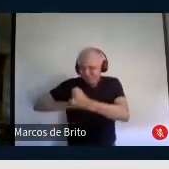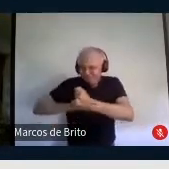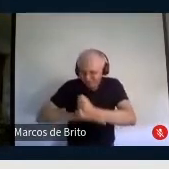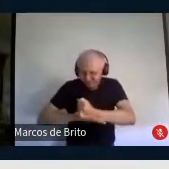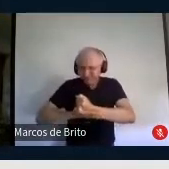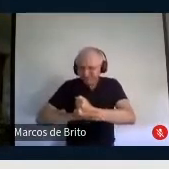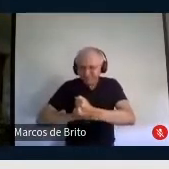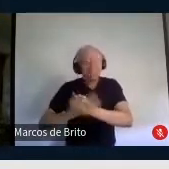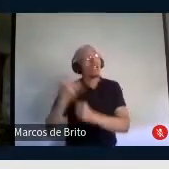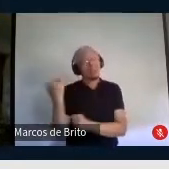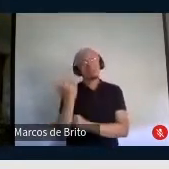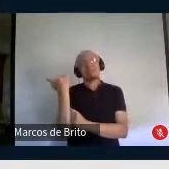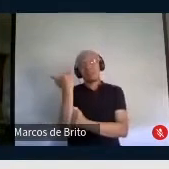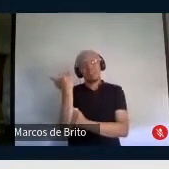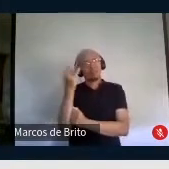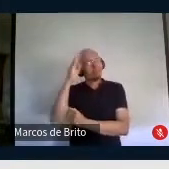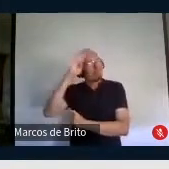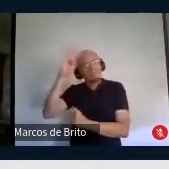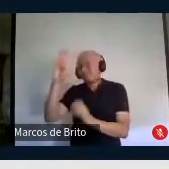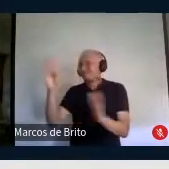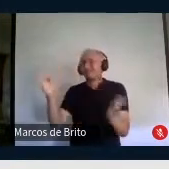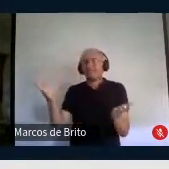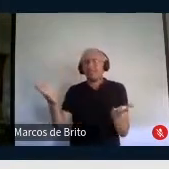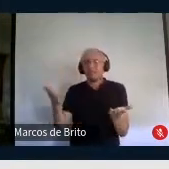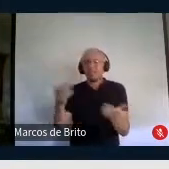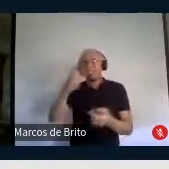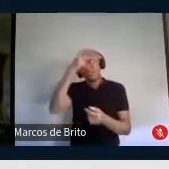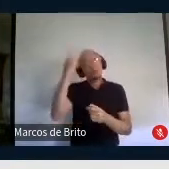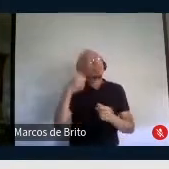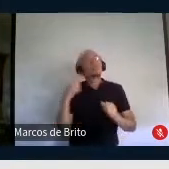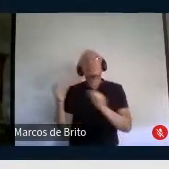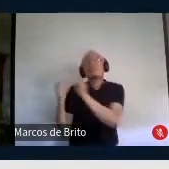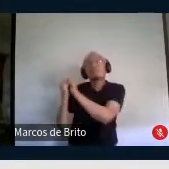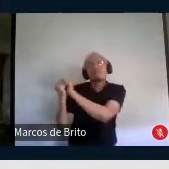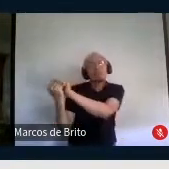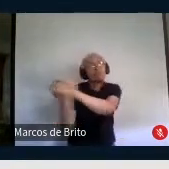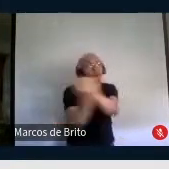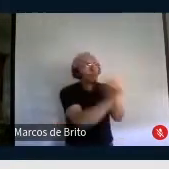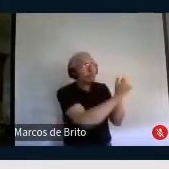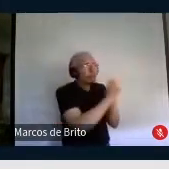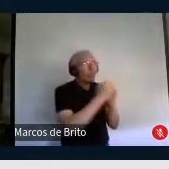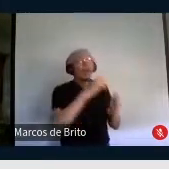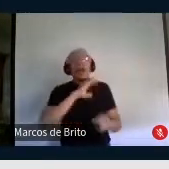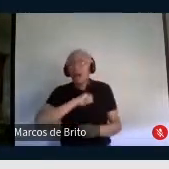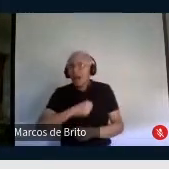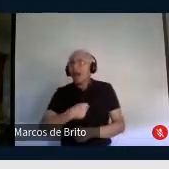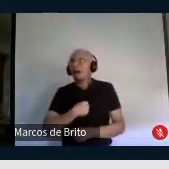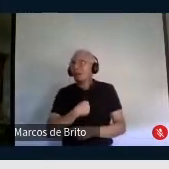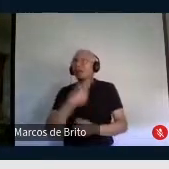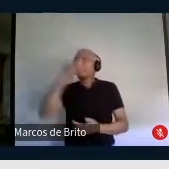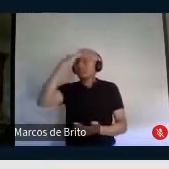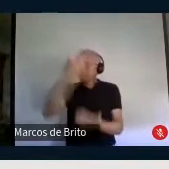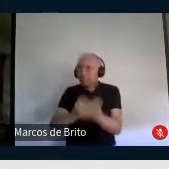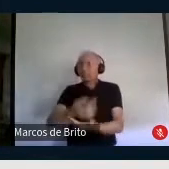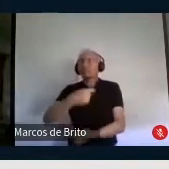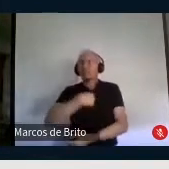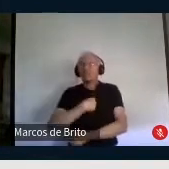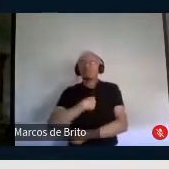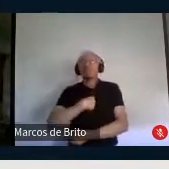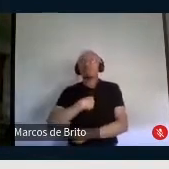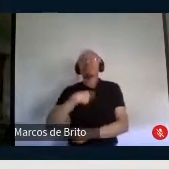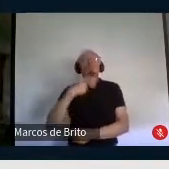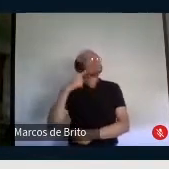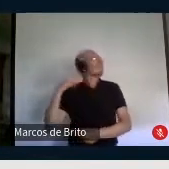mais importante. As pessoas que estão ao nosso lado, as pessoas que amam a gente, que acreditam na gente, foram as pessoas